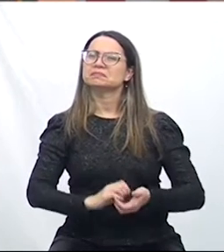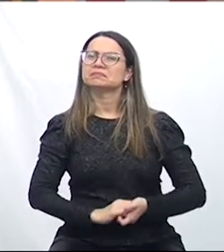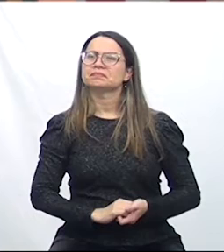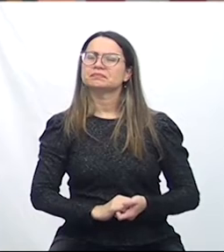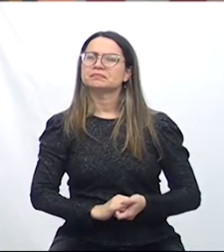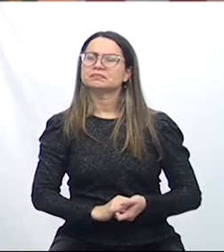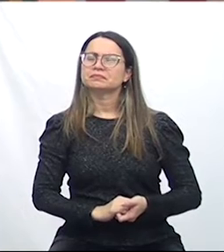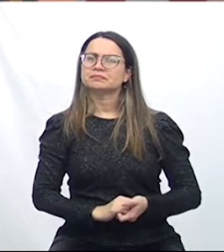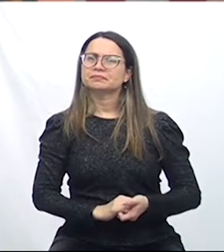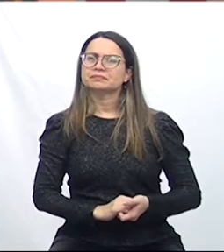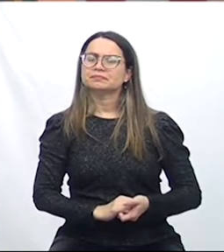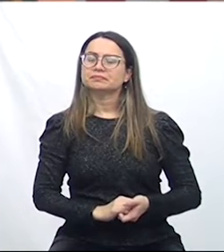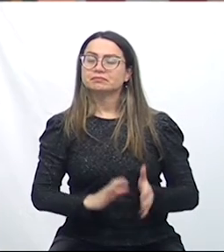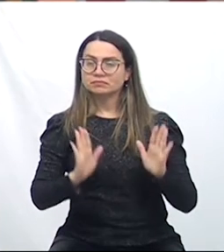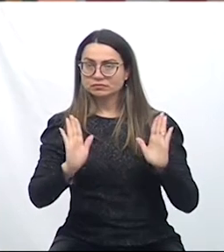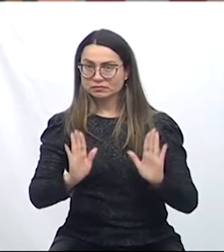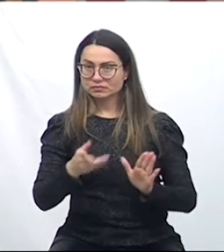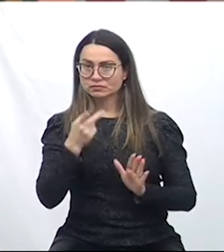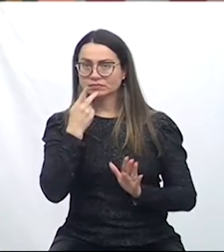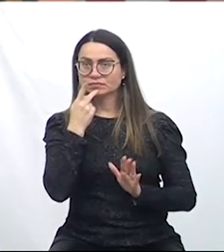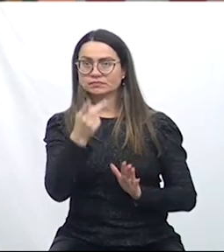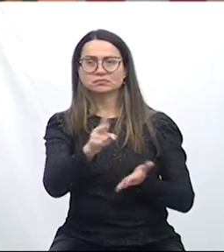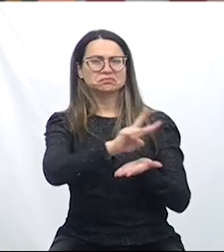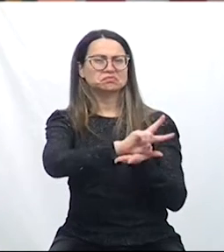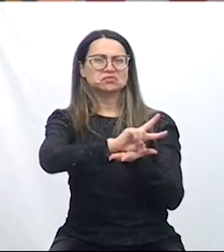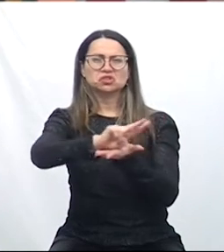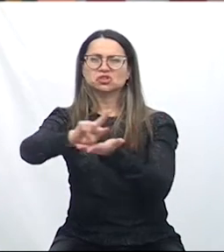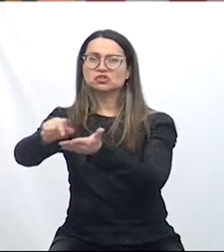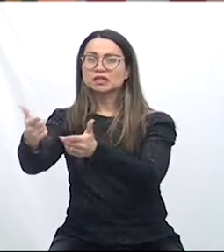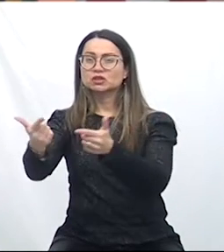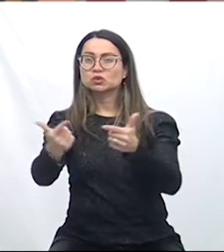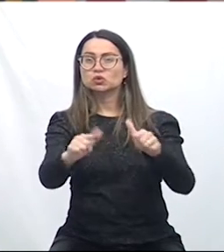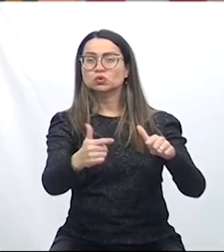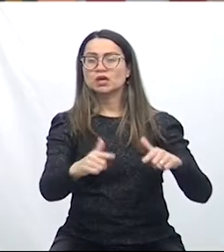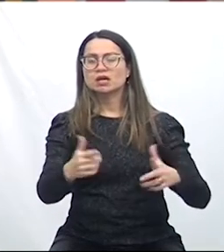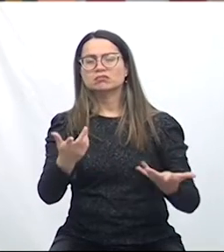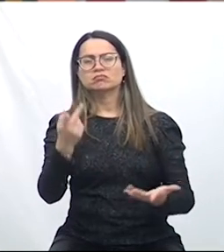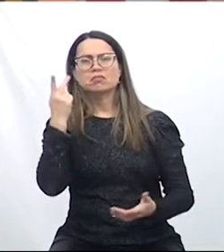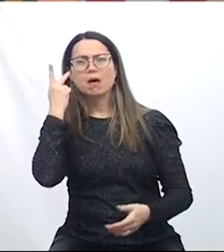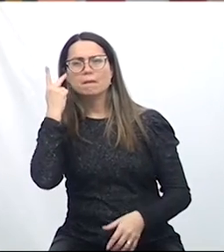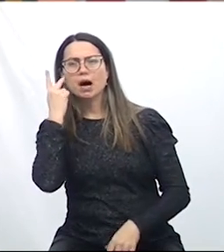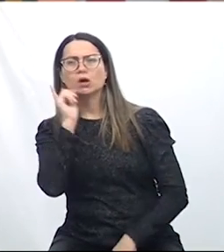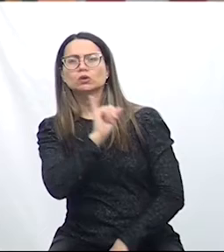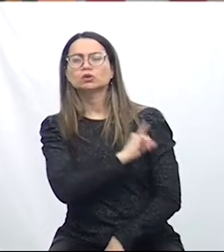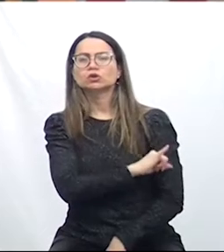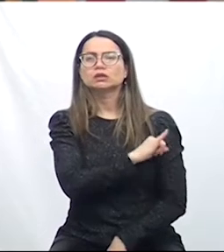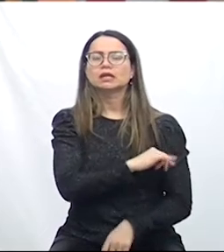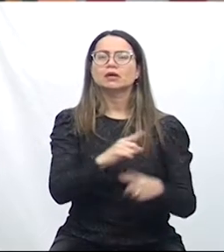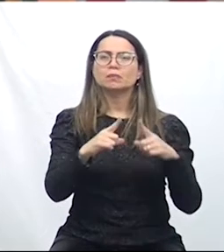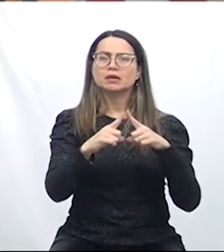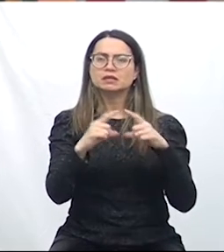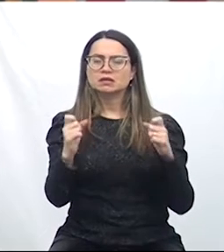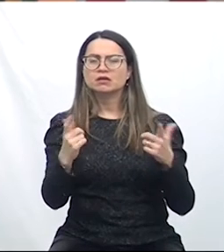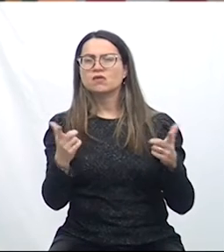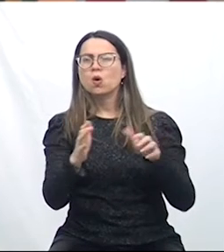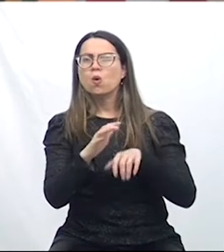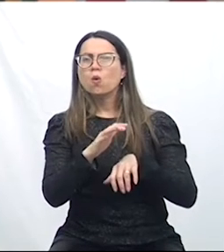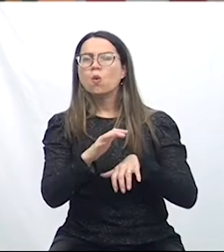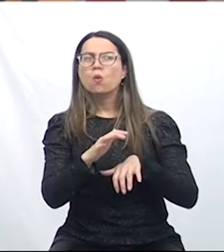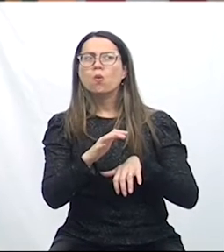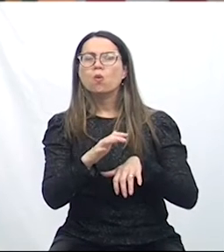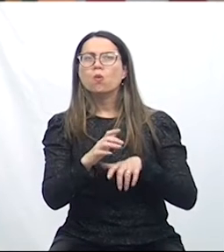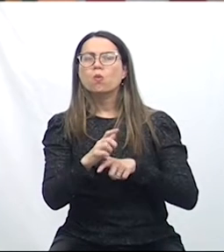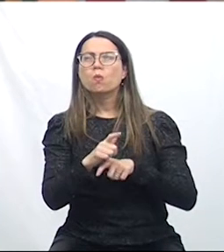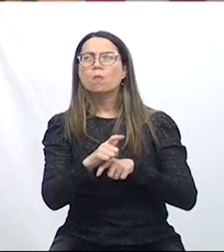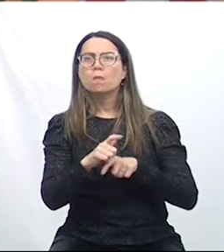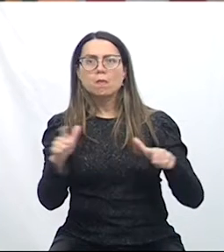Como citei aqui, em vários lugares, citei apenas esses três que foi o maior movimento